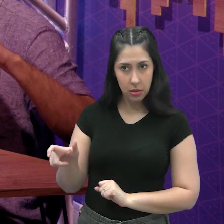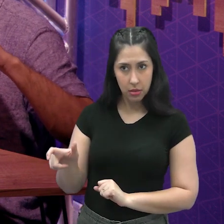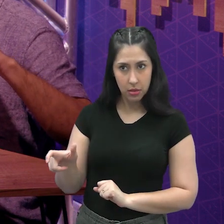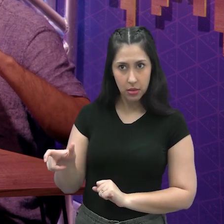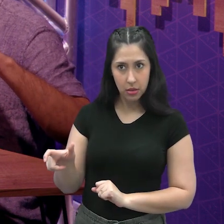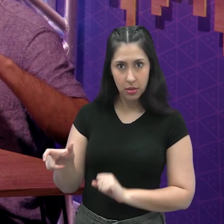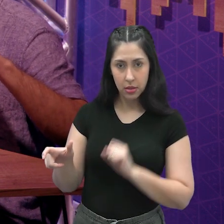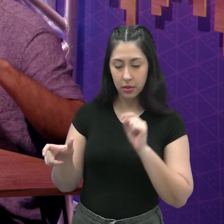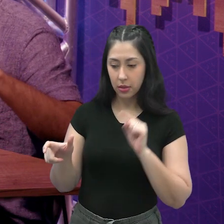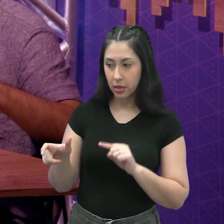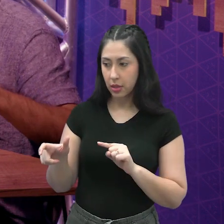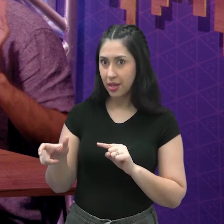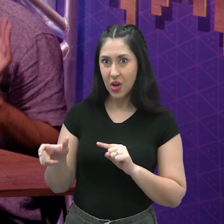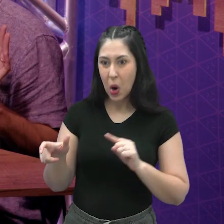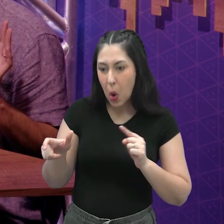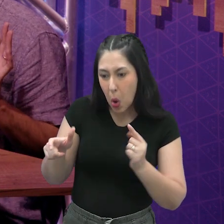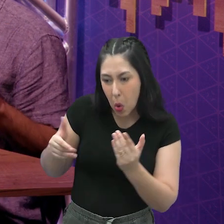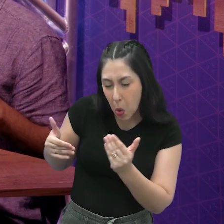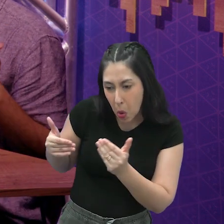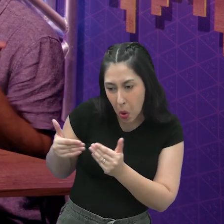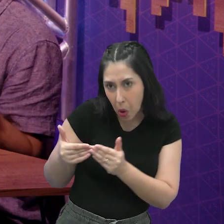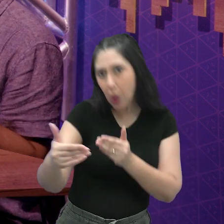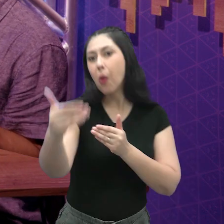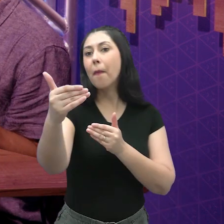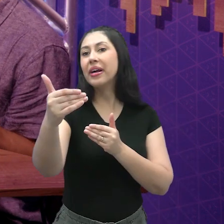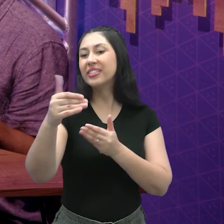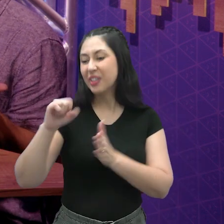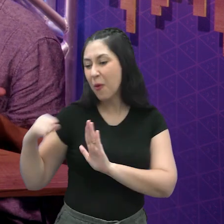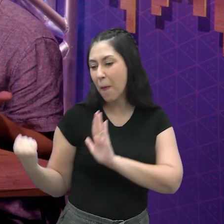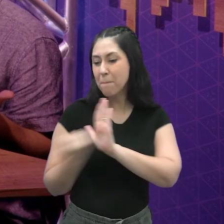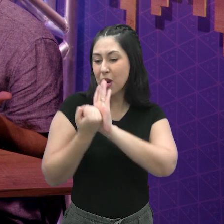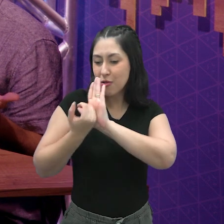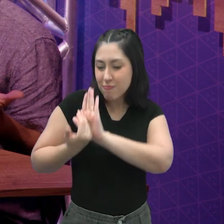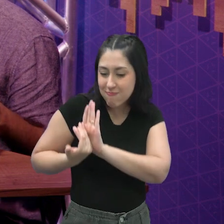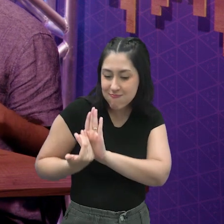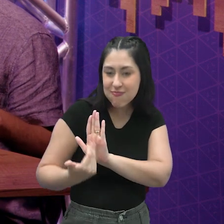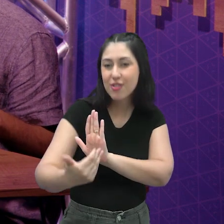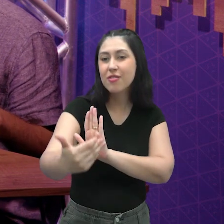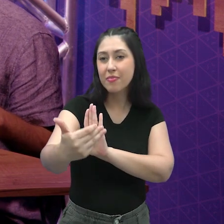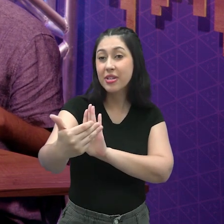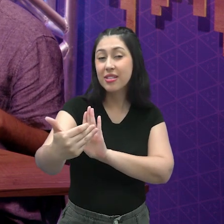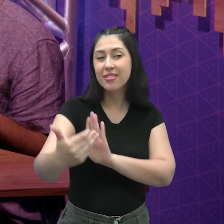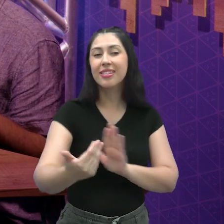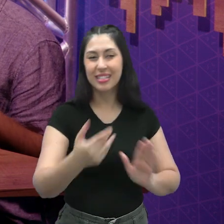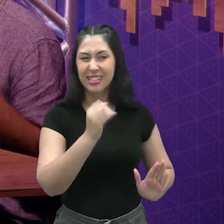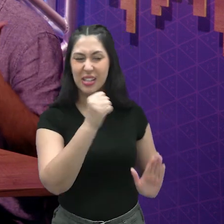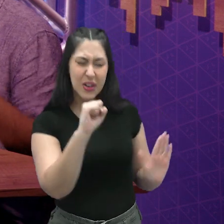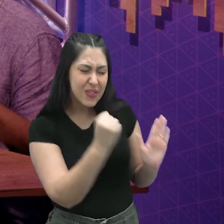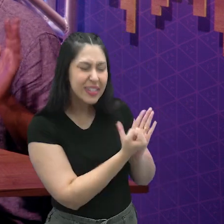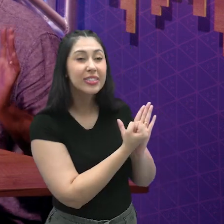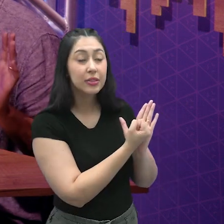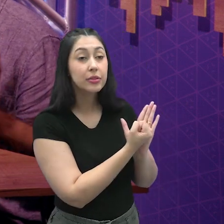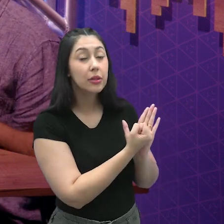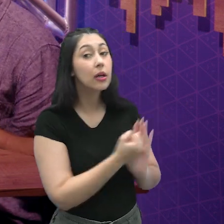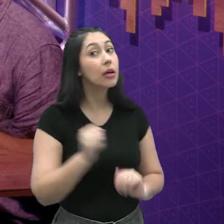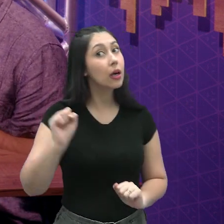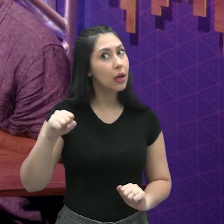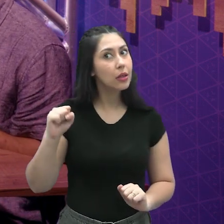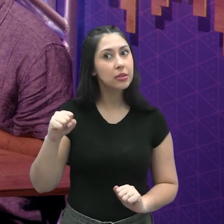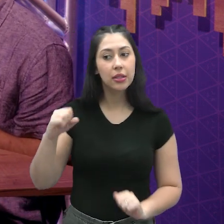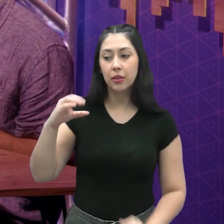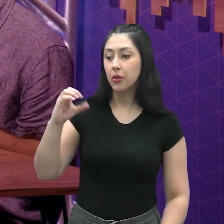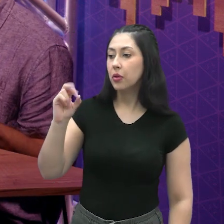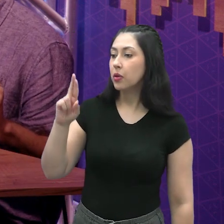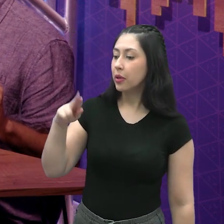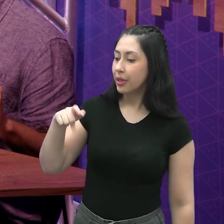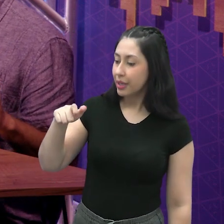o pontapé inicial, um marco para a música sertaneja. Um registro, Um né? registro, né? O